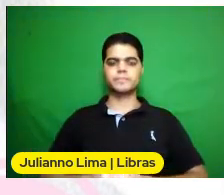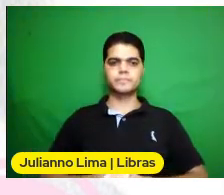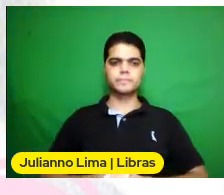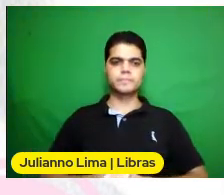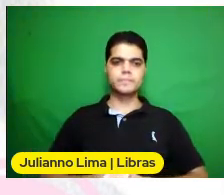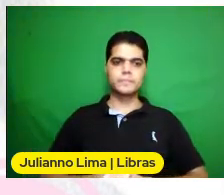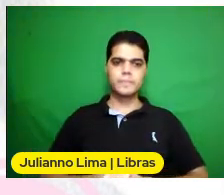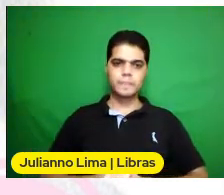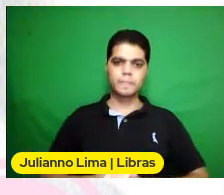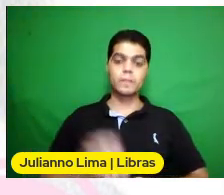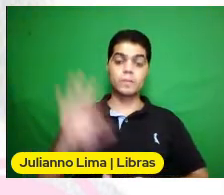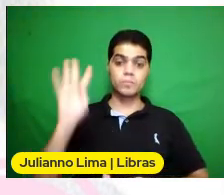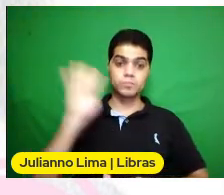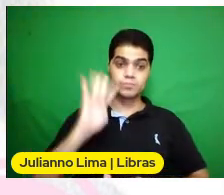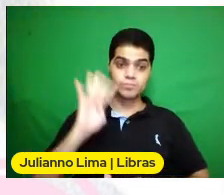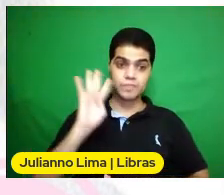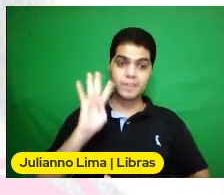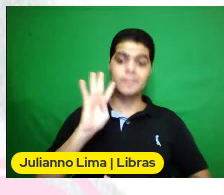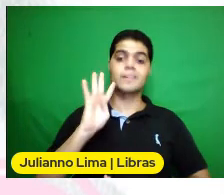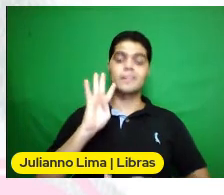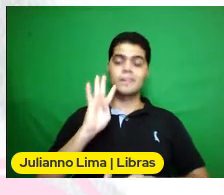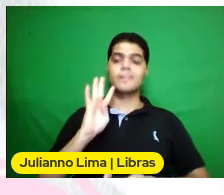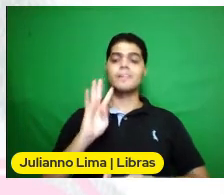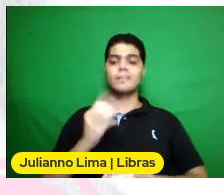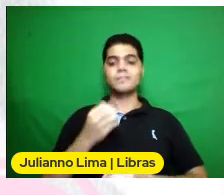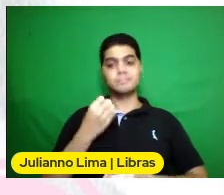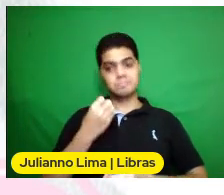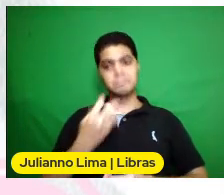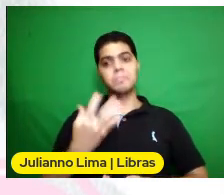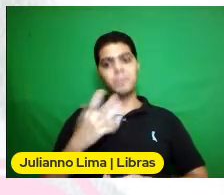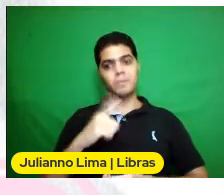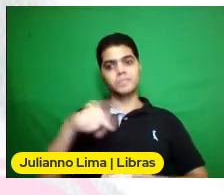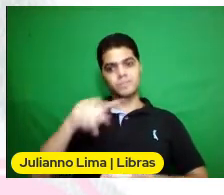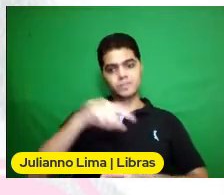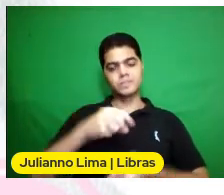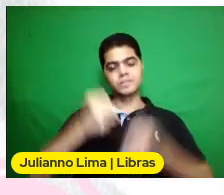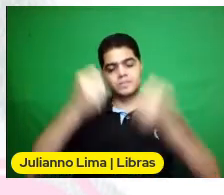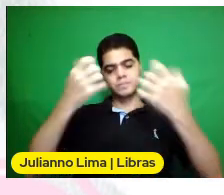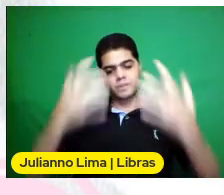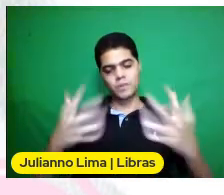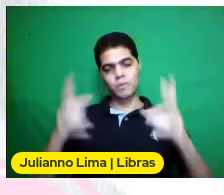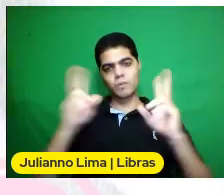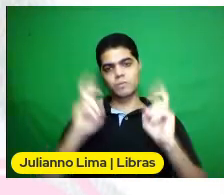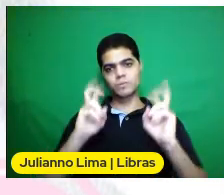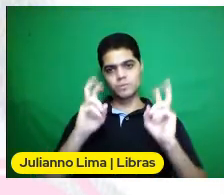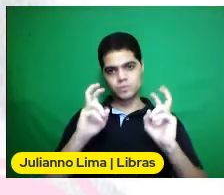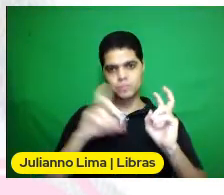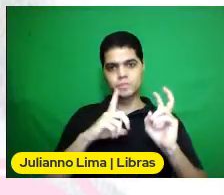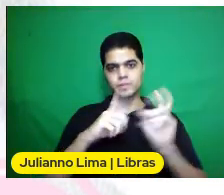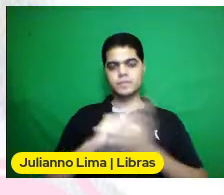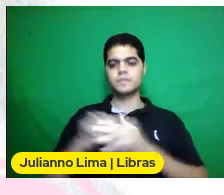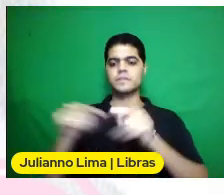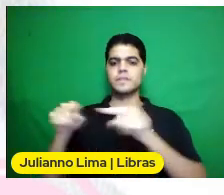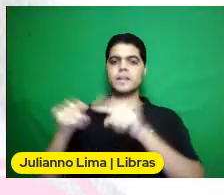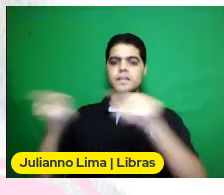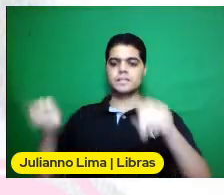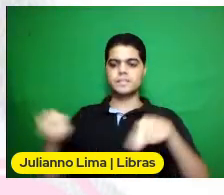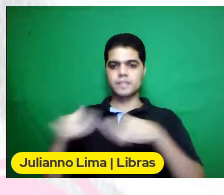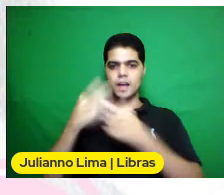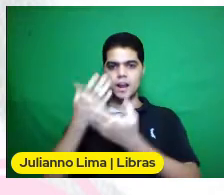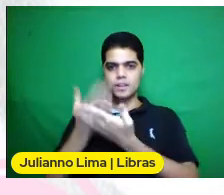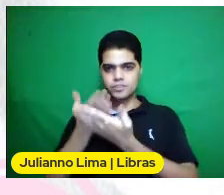Ah, que legal, Antônio. E que bom que você tocou nessa parte da sala de aula, que bom que você tocou nessa